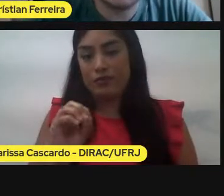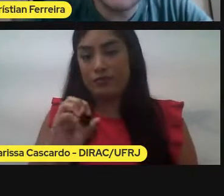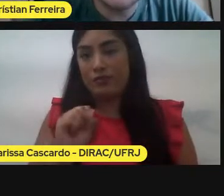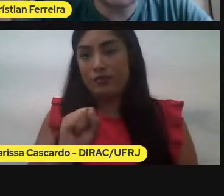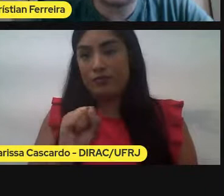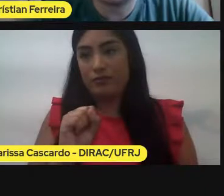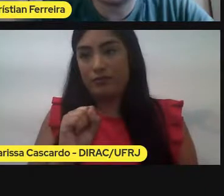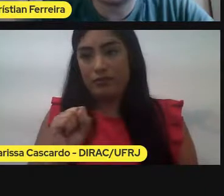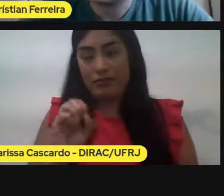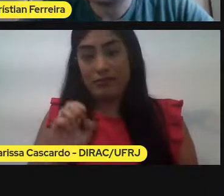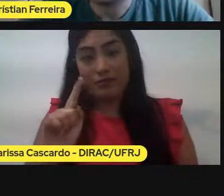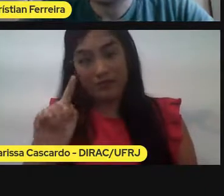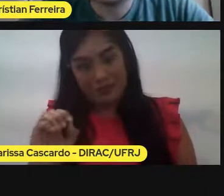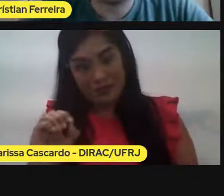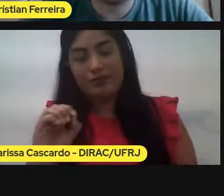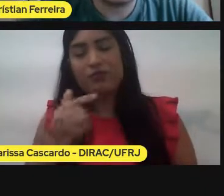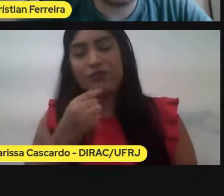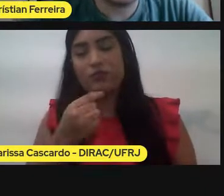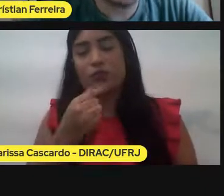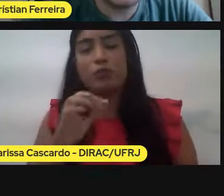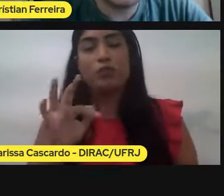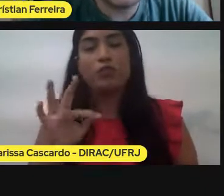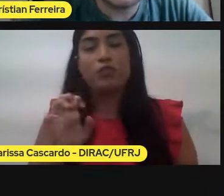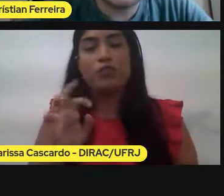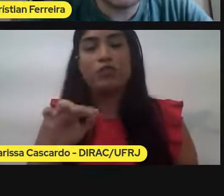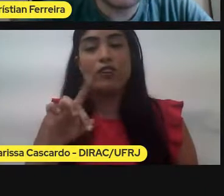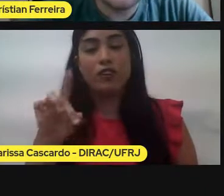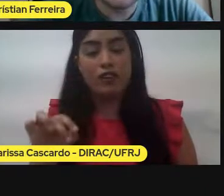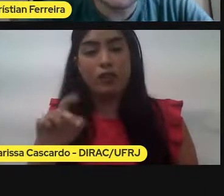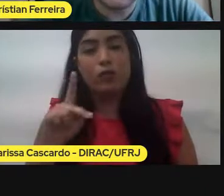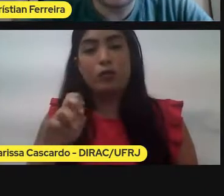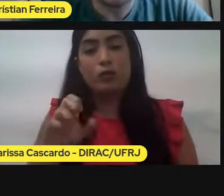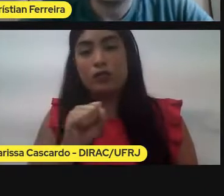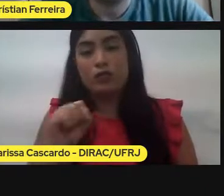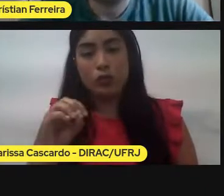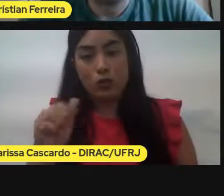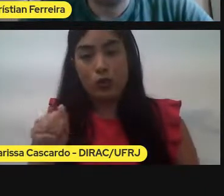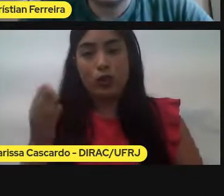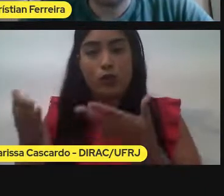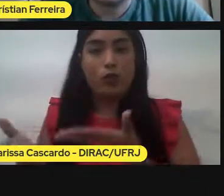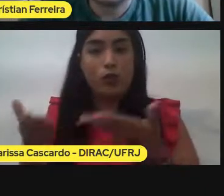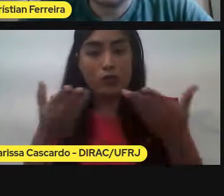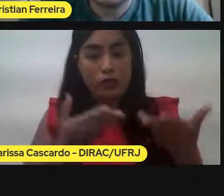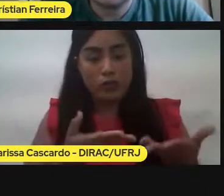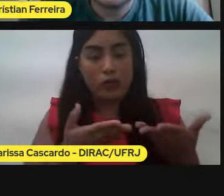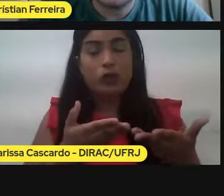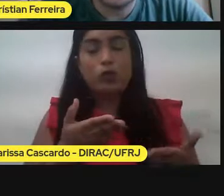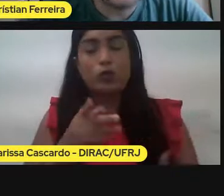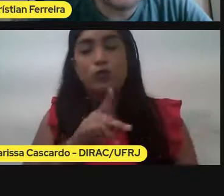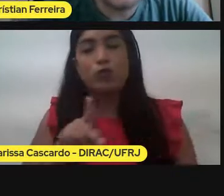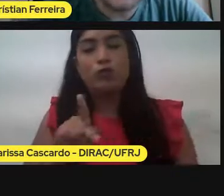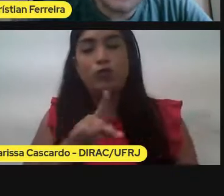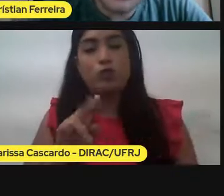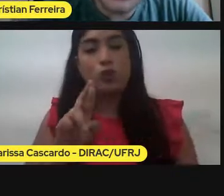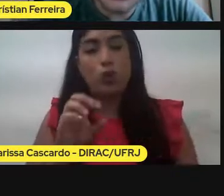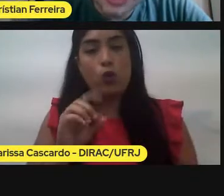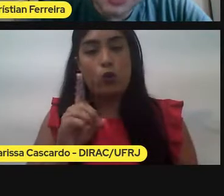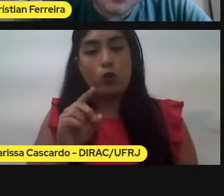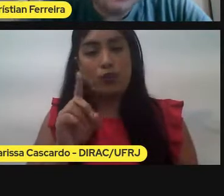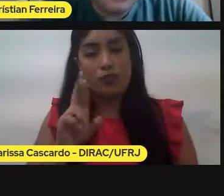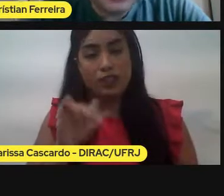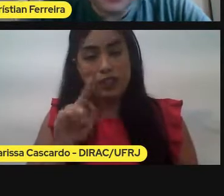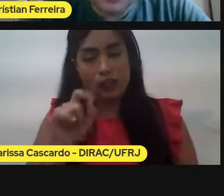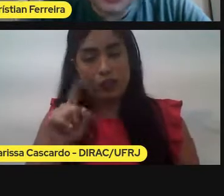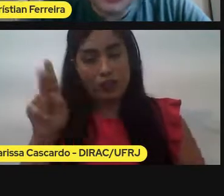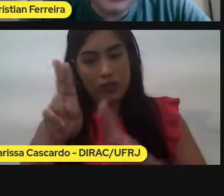Rodrigo Xavier, que é professor de literatura portuguesa lá da UFRJ, e também os nossos extensionistas, né? Luísa